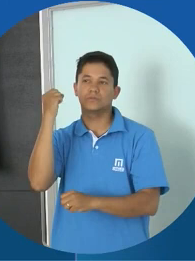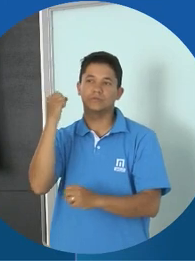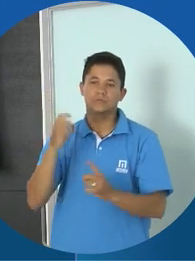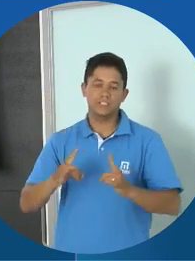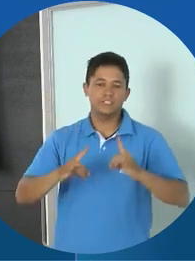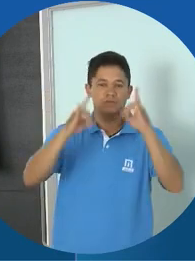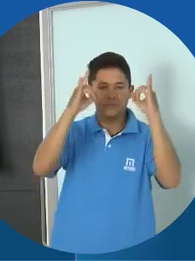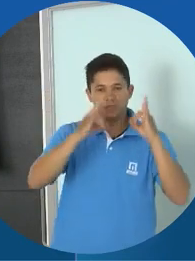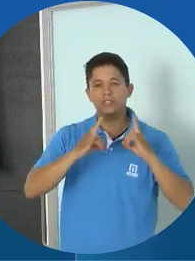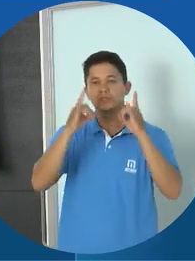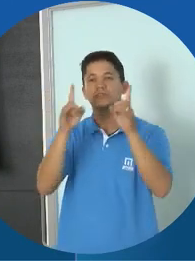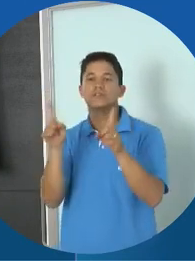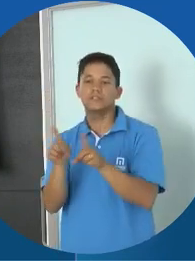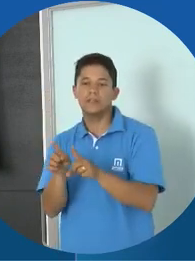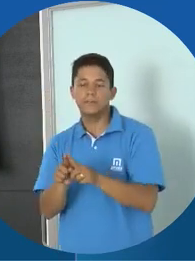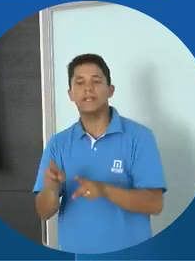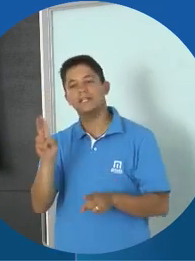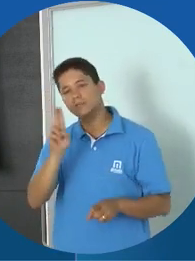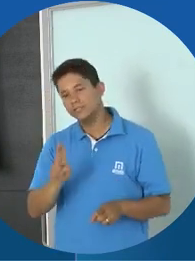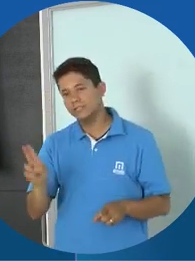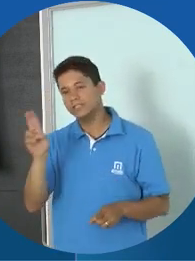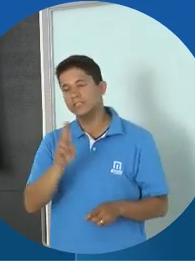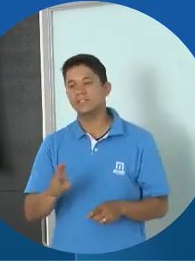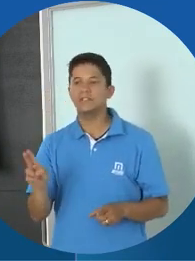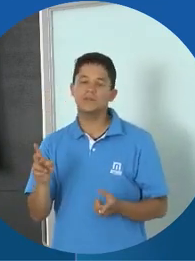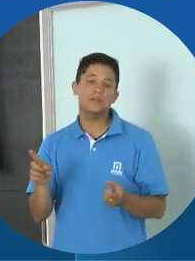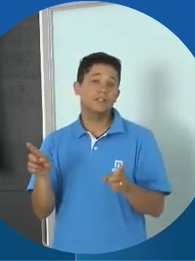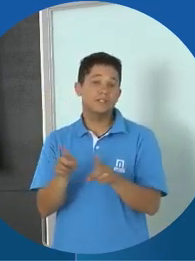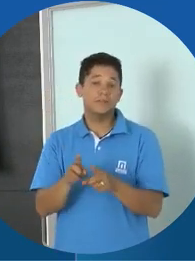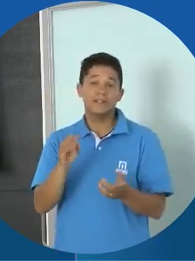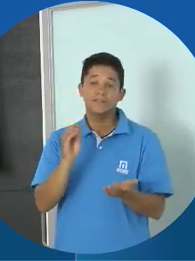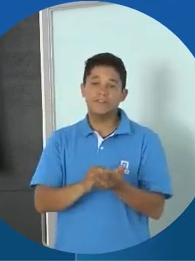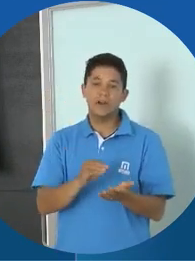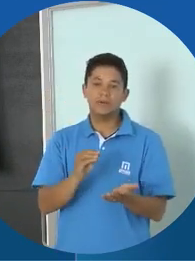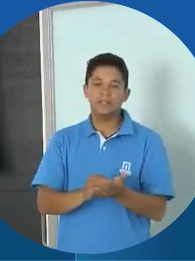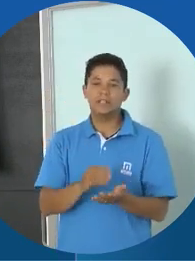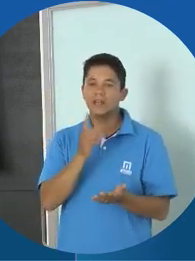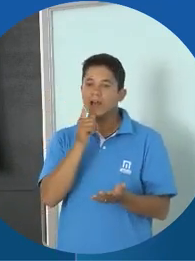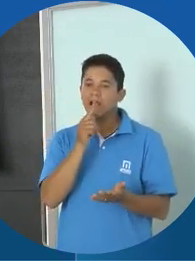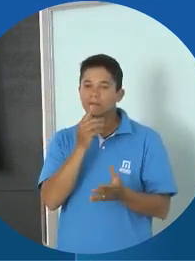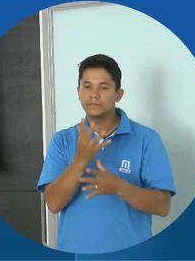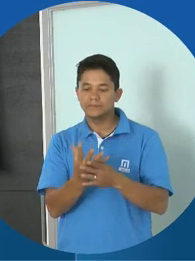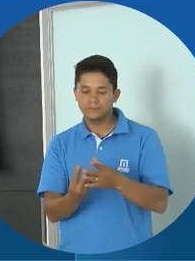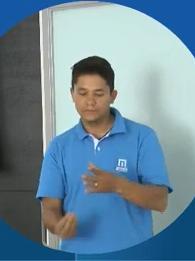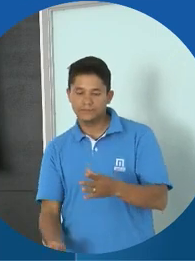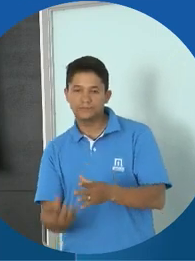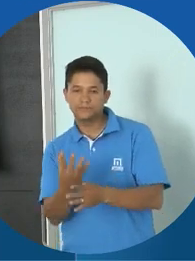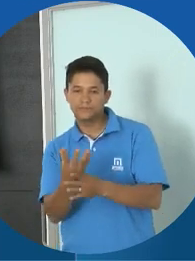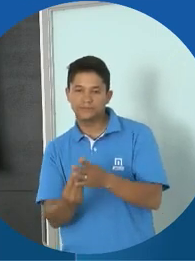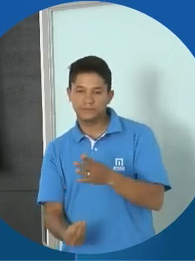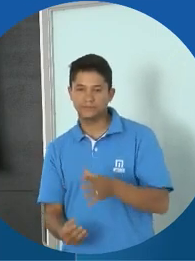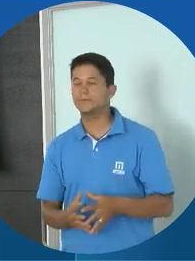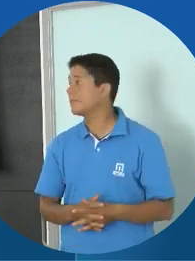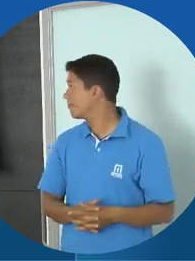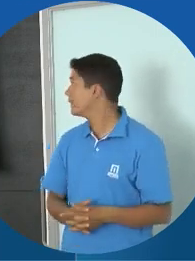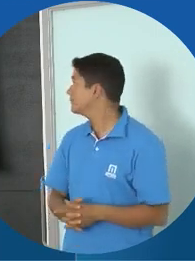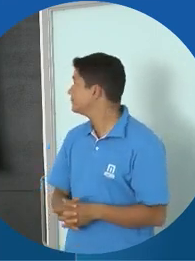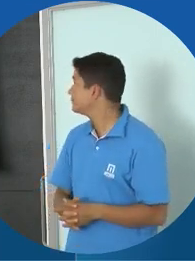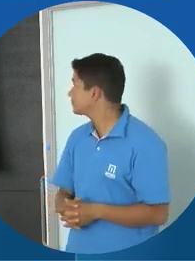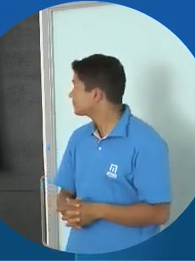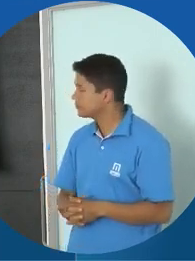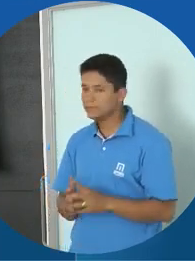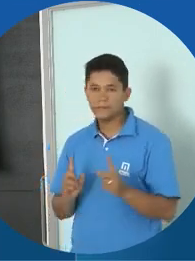da utilização e a falta de drenagem nos pavimentos. Então, depois